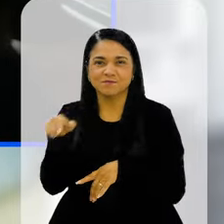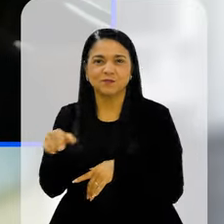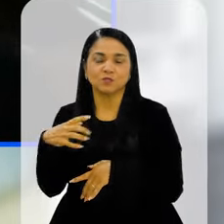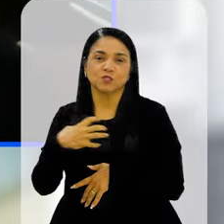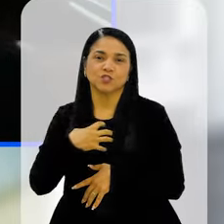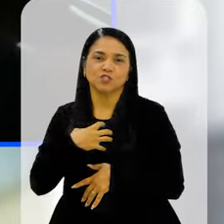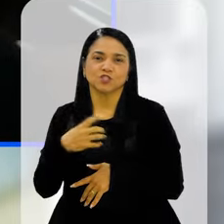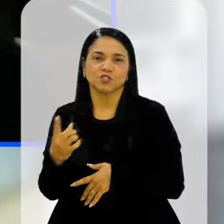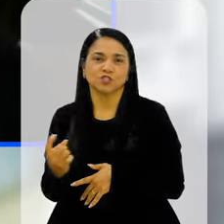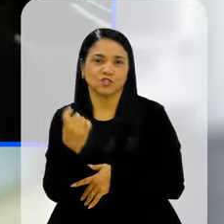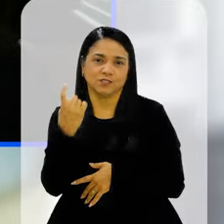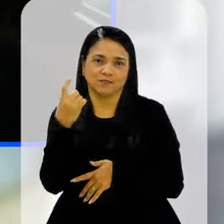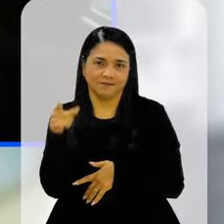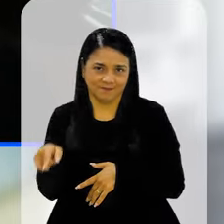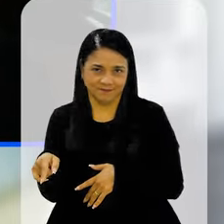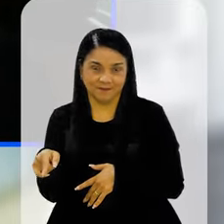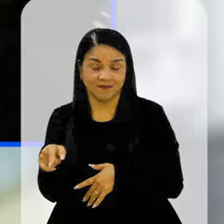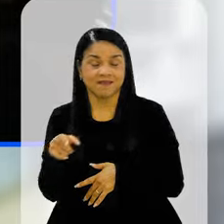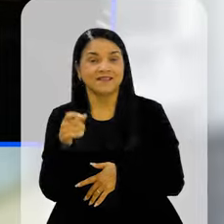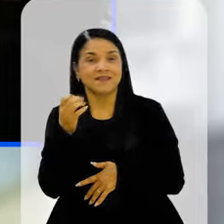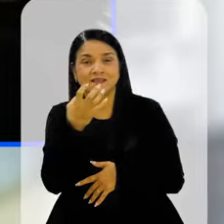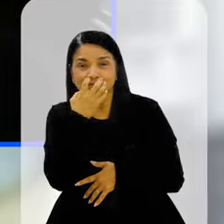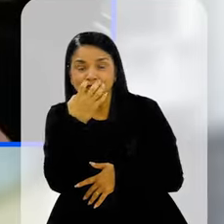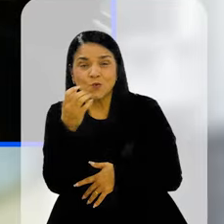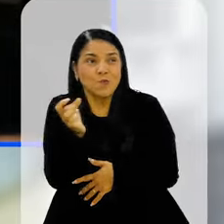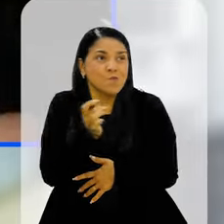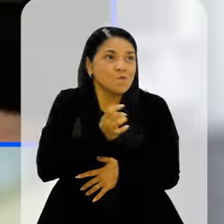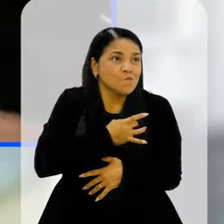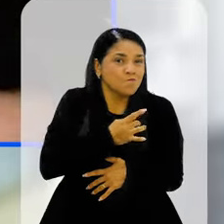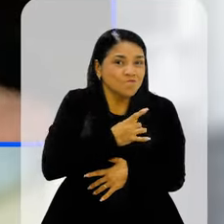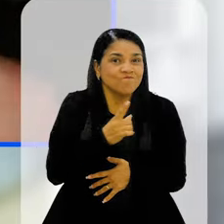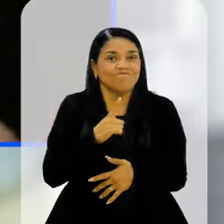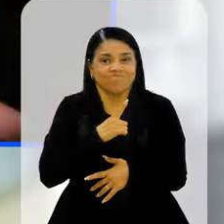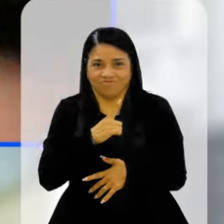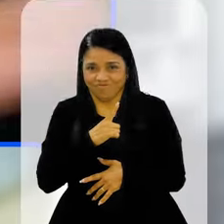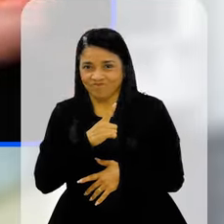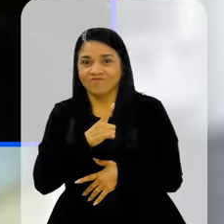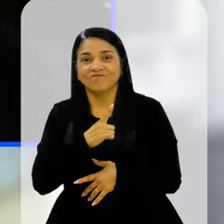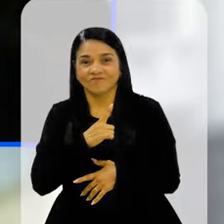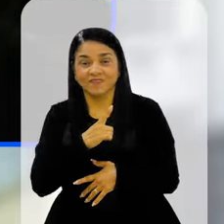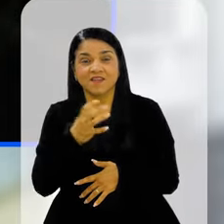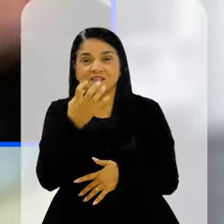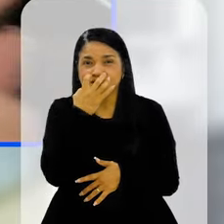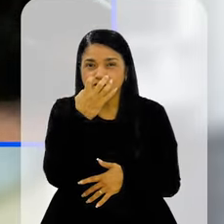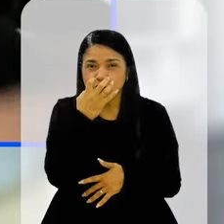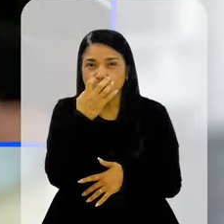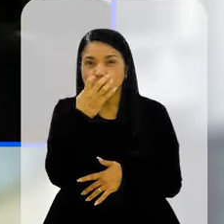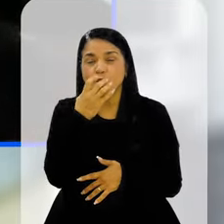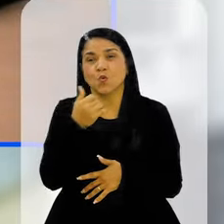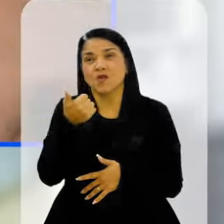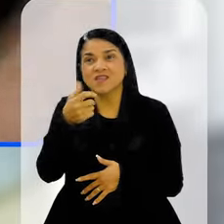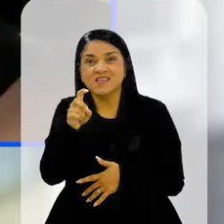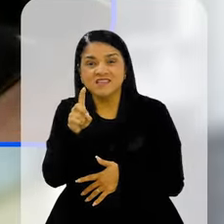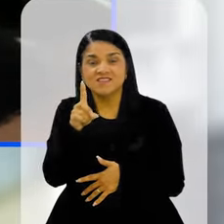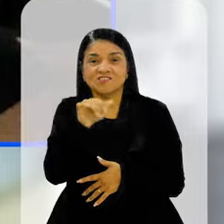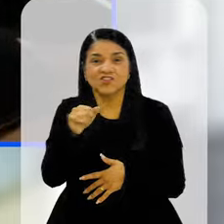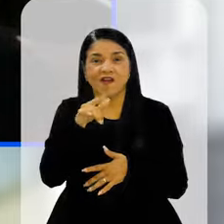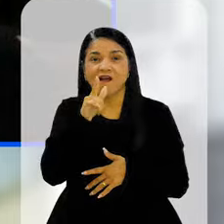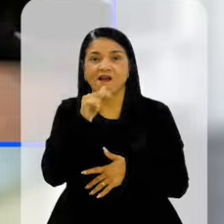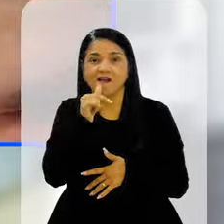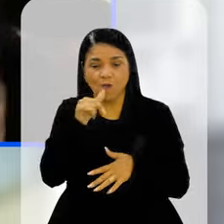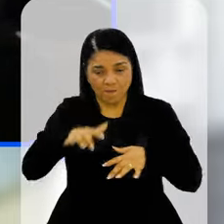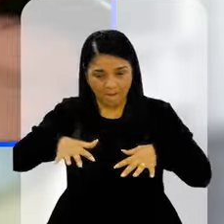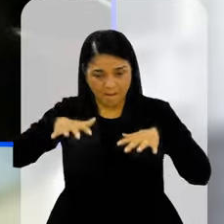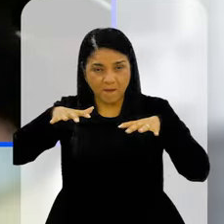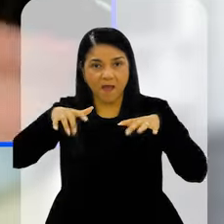conversar, sabe? Para eles não se sentirem sozinhos. Muitos cachorros ainda muito amedrontados, você não tem ideia, sabe? Tinha uns cachorros que tiraram da água com